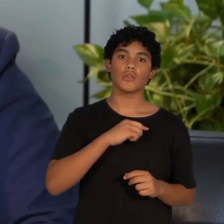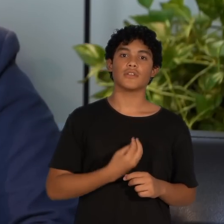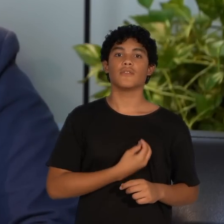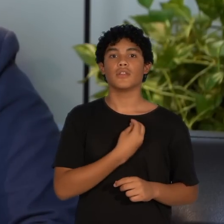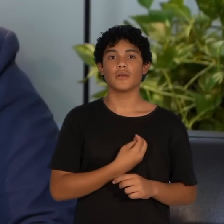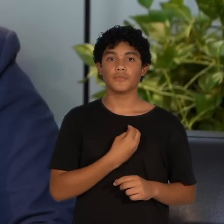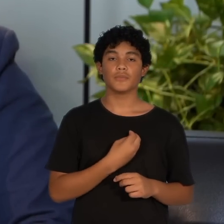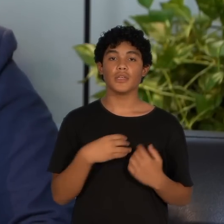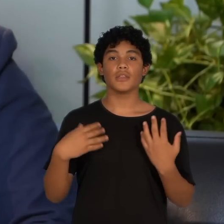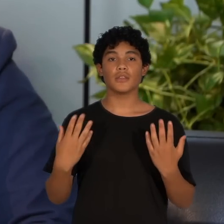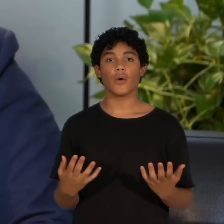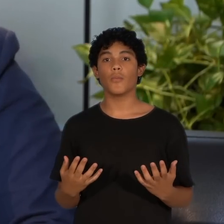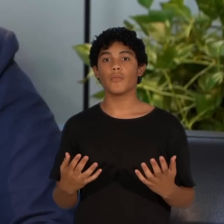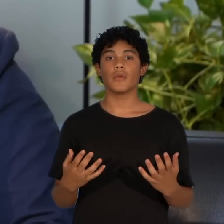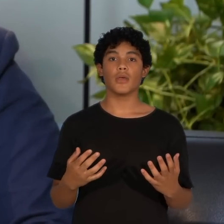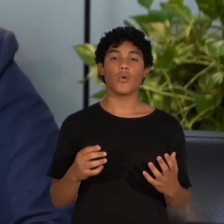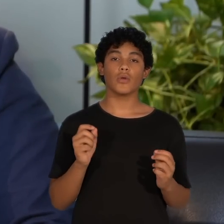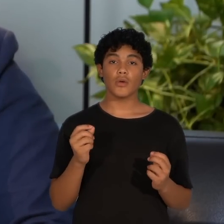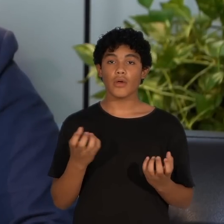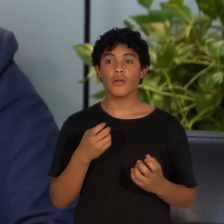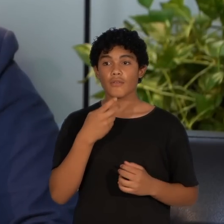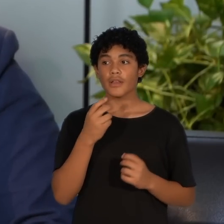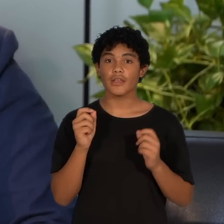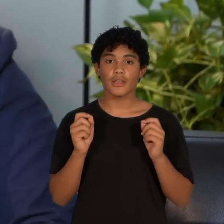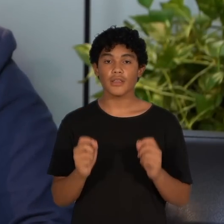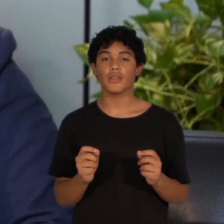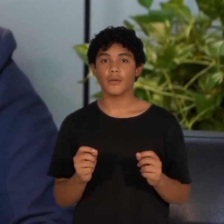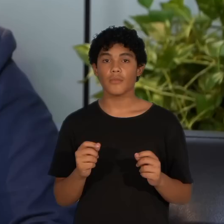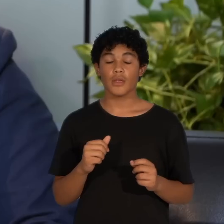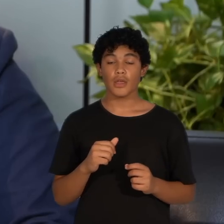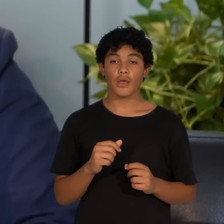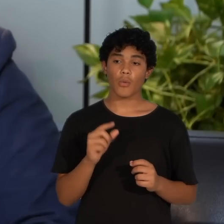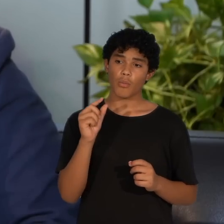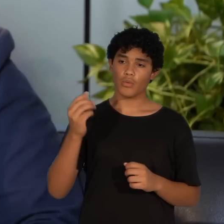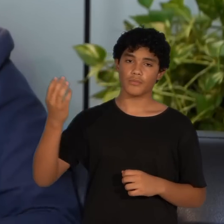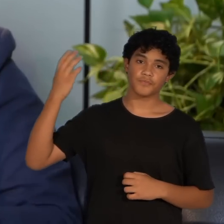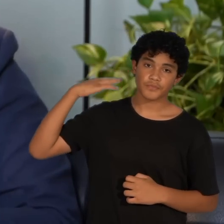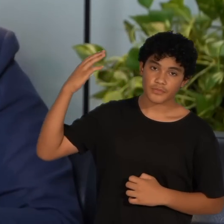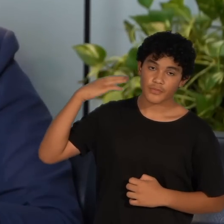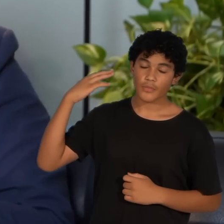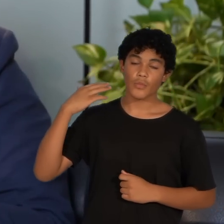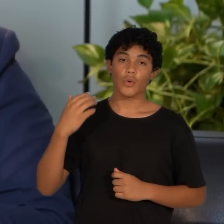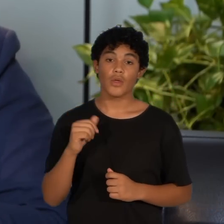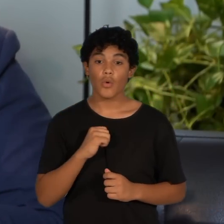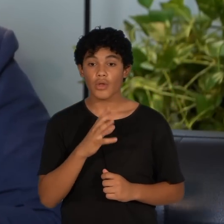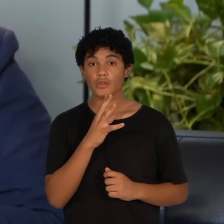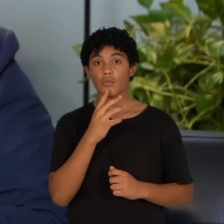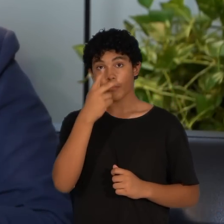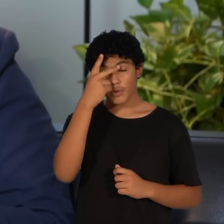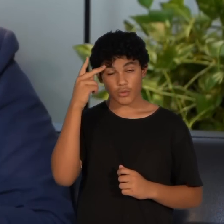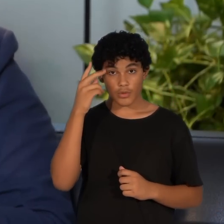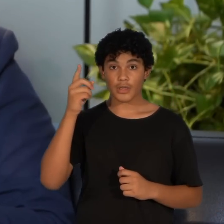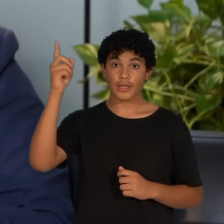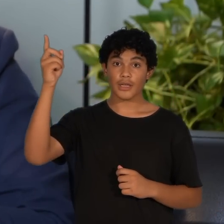um de nós, né? Então aqui fica o nosso apelo, fica o meu apelo, né? Eu conhecia num grupo aí há alguns anos atrás, uma pessoa lá de